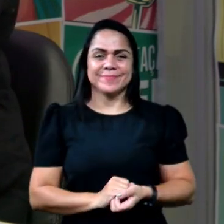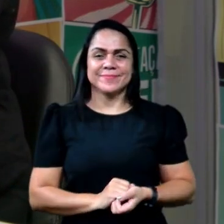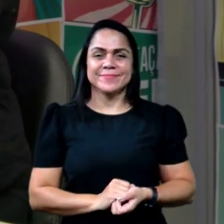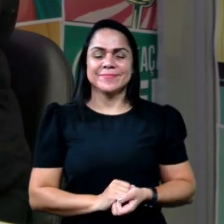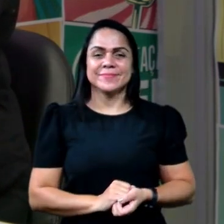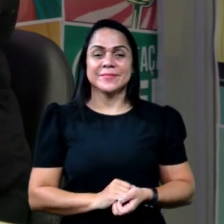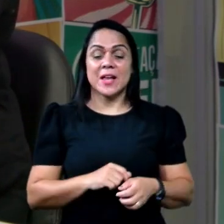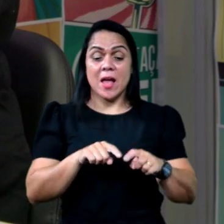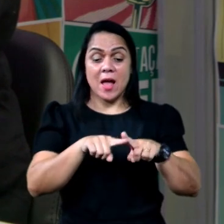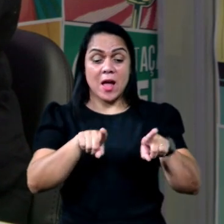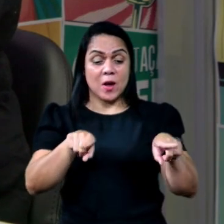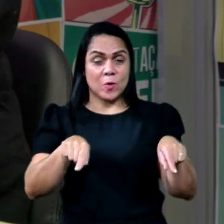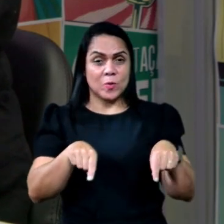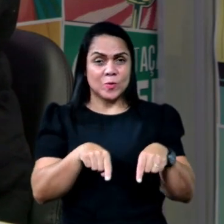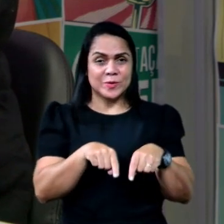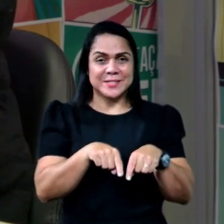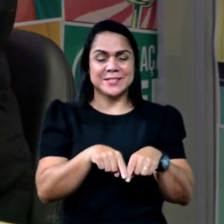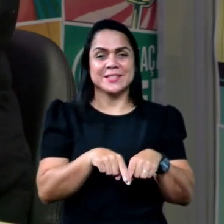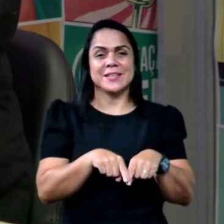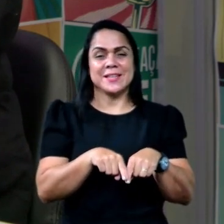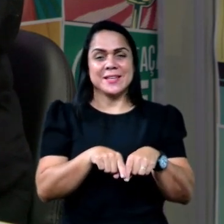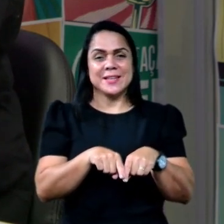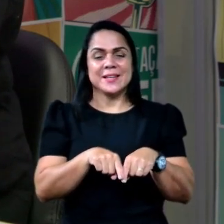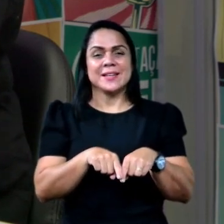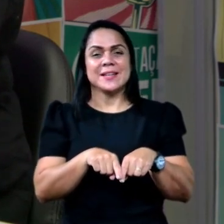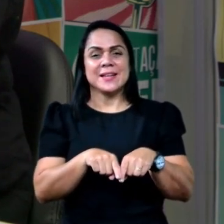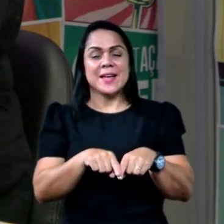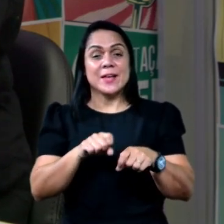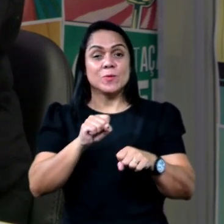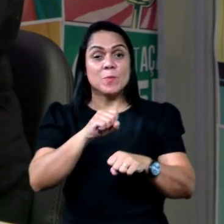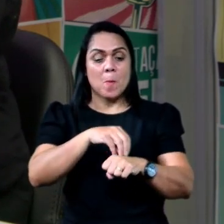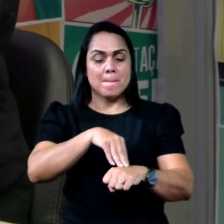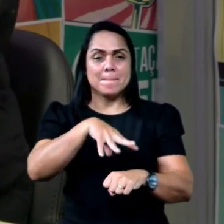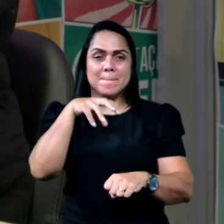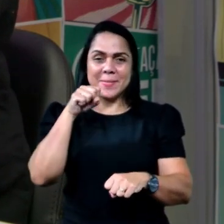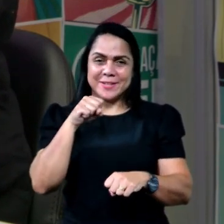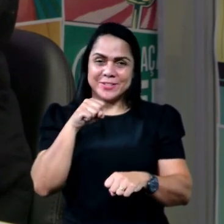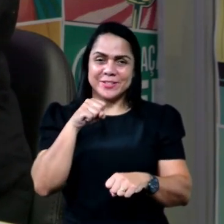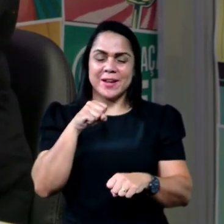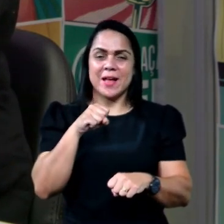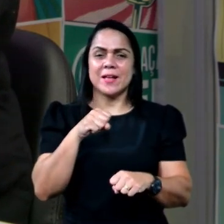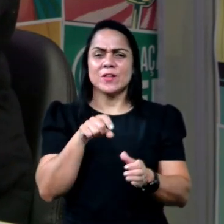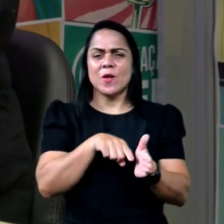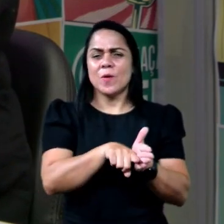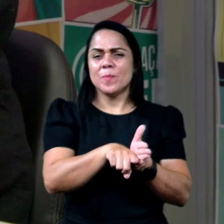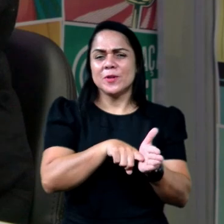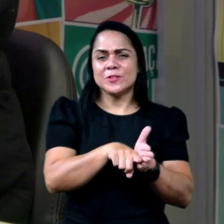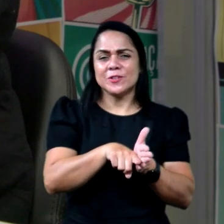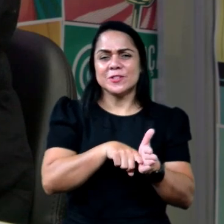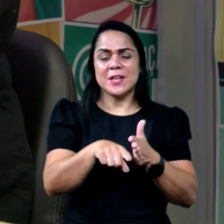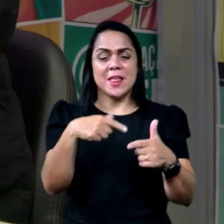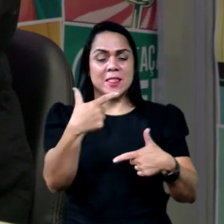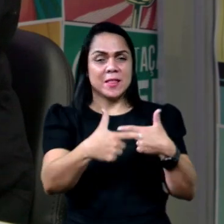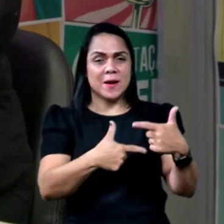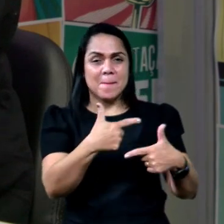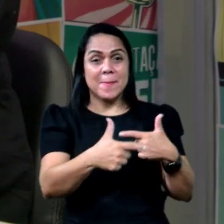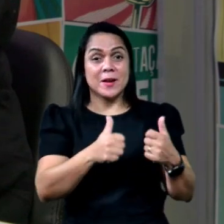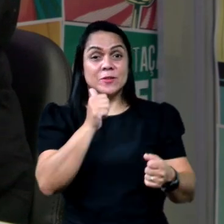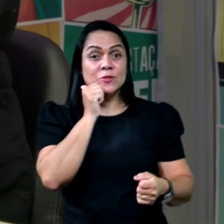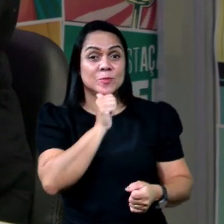A Cozinha Invisível é fruto do meu mestrado. No meu mestrado, eu pesquisei o trabalho de mulheres em cozinhas